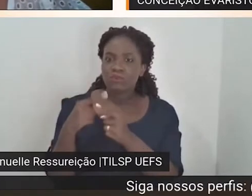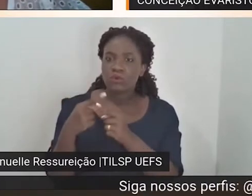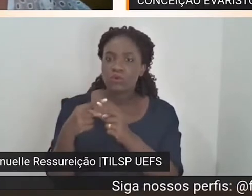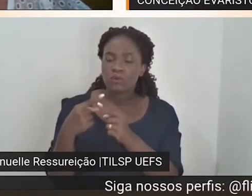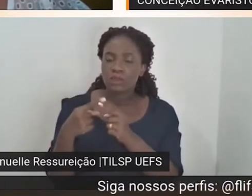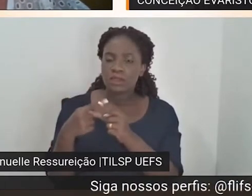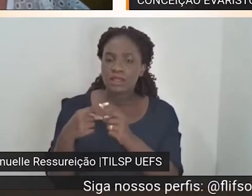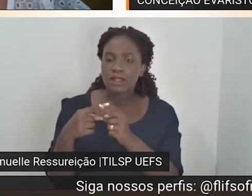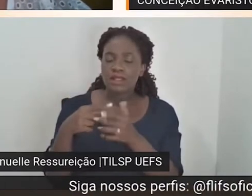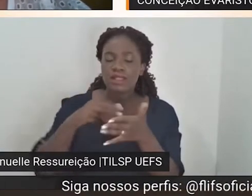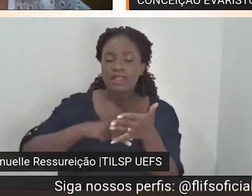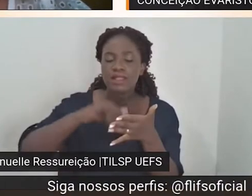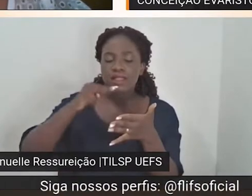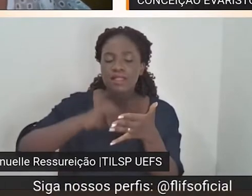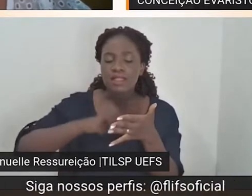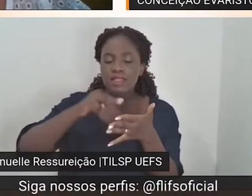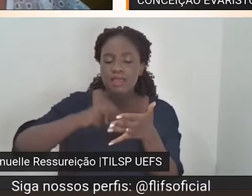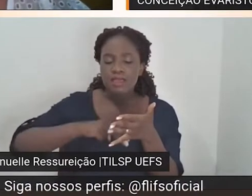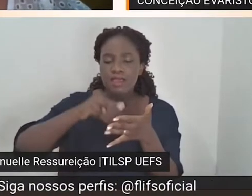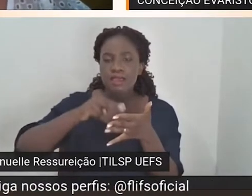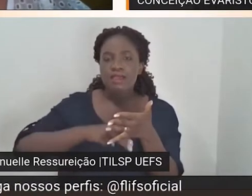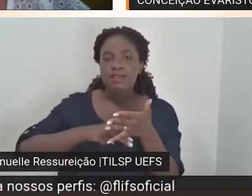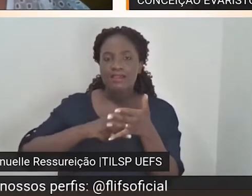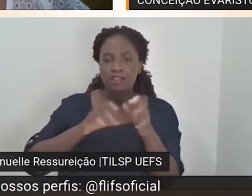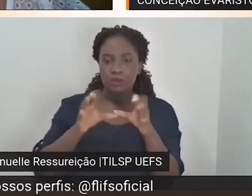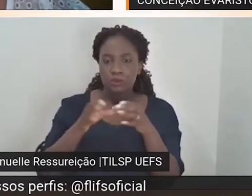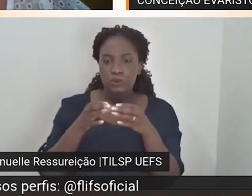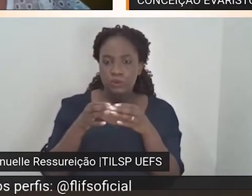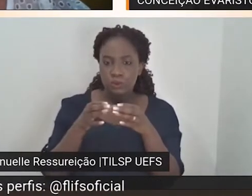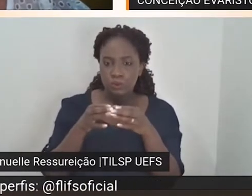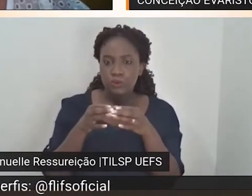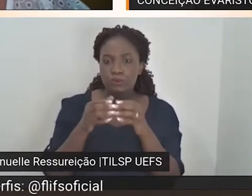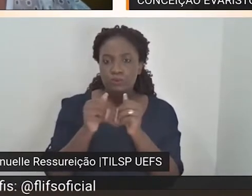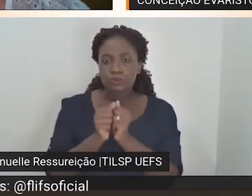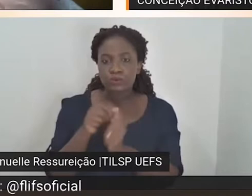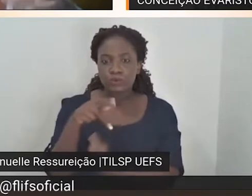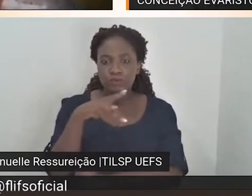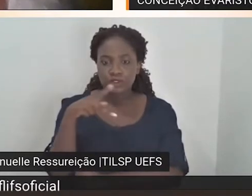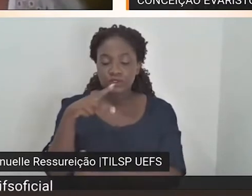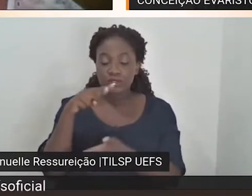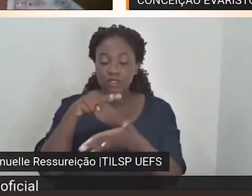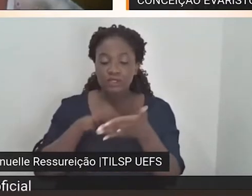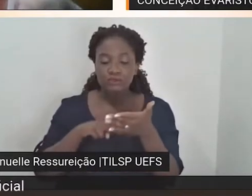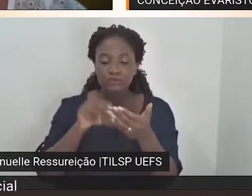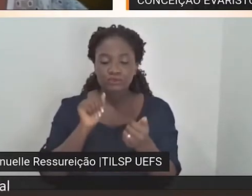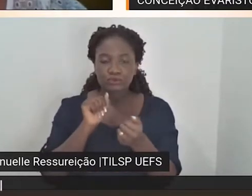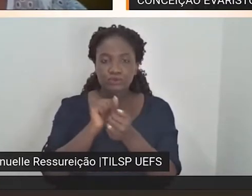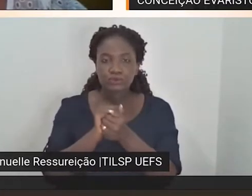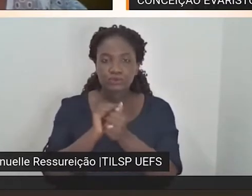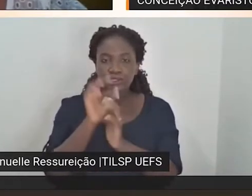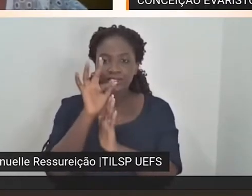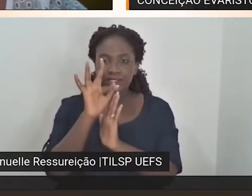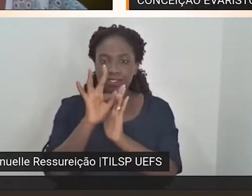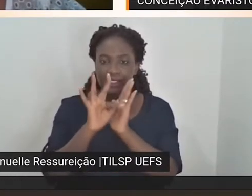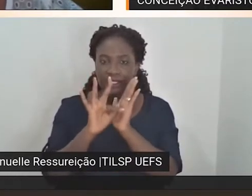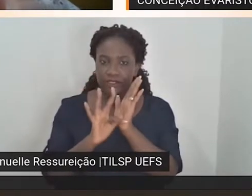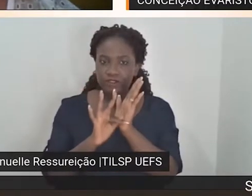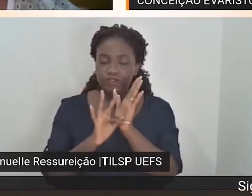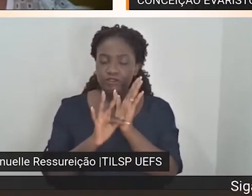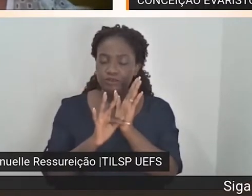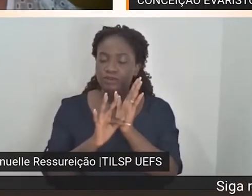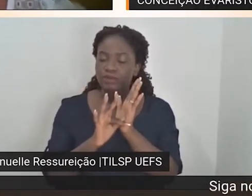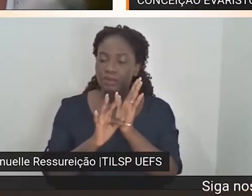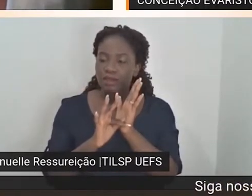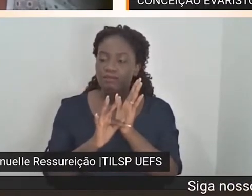gente, né, normalmente no núcleo de leitura ou com os professores, quando a gente lê junto, e o teu texto, ele chega de tal forma em cada